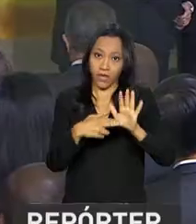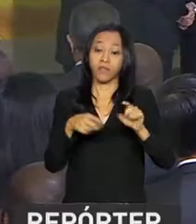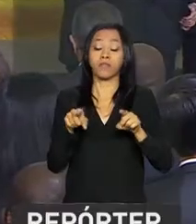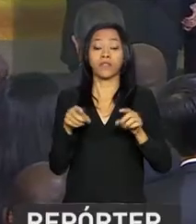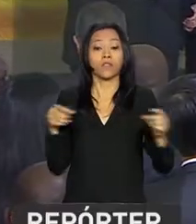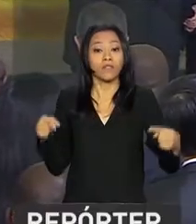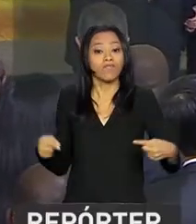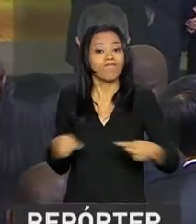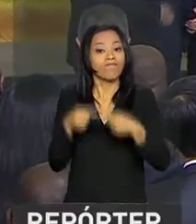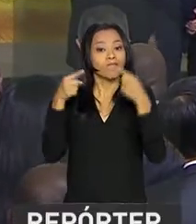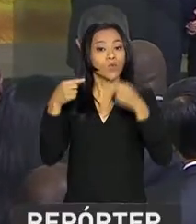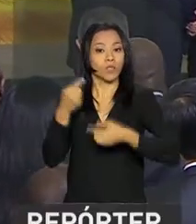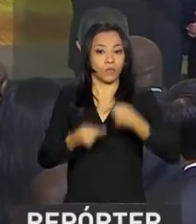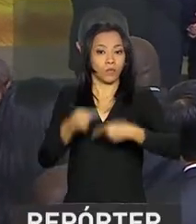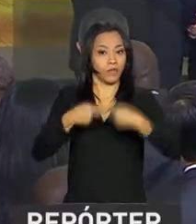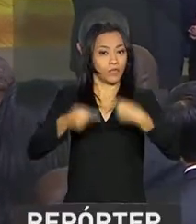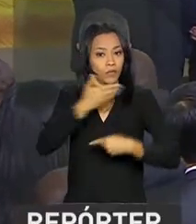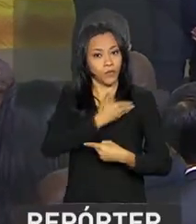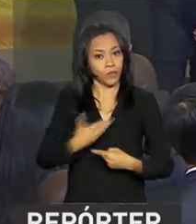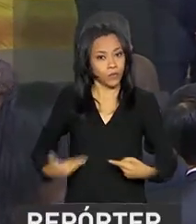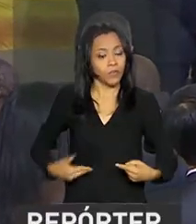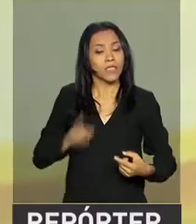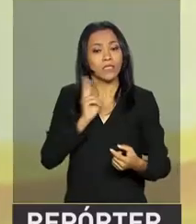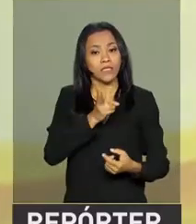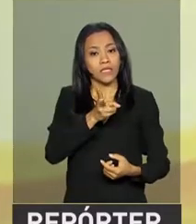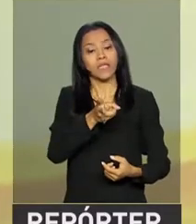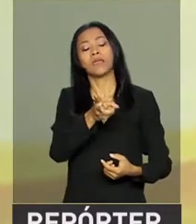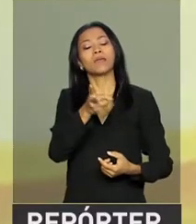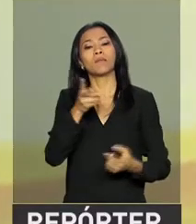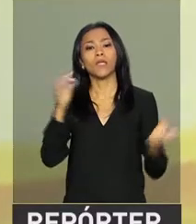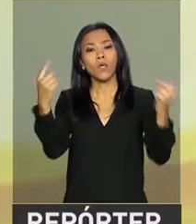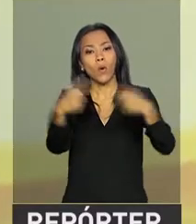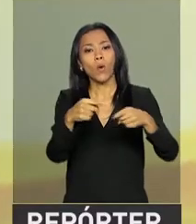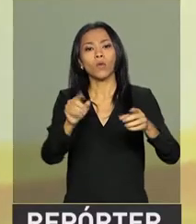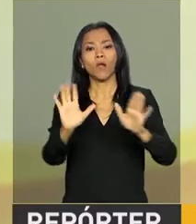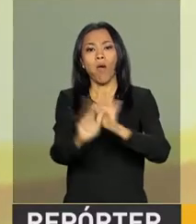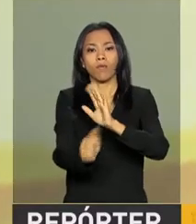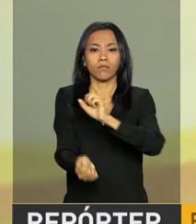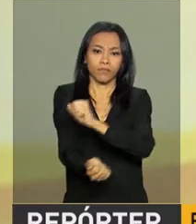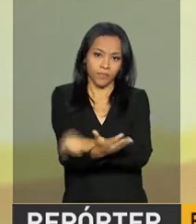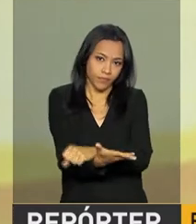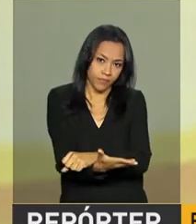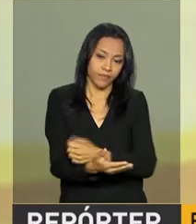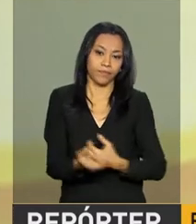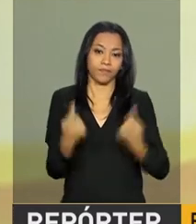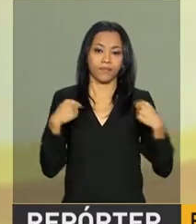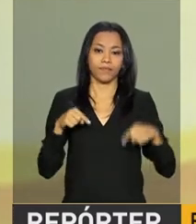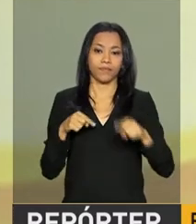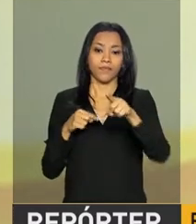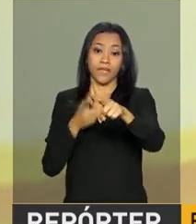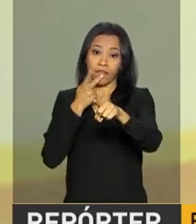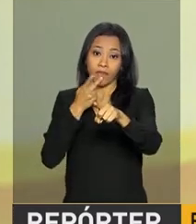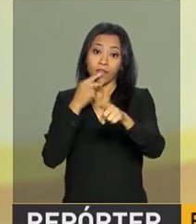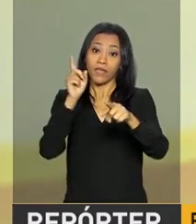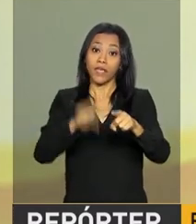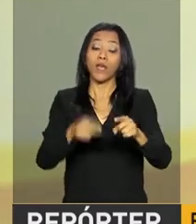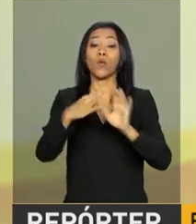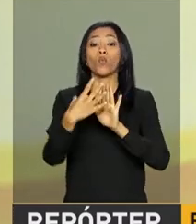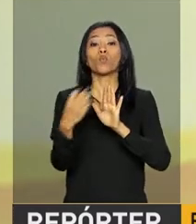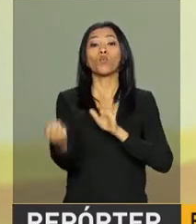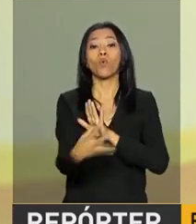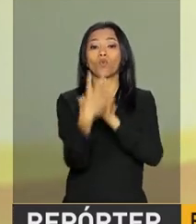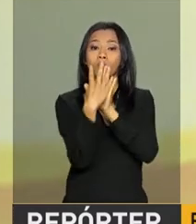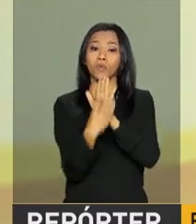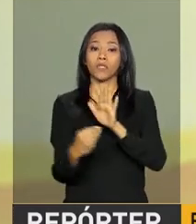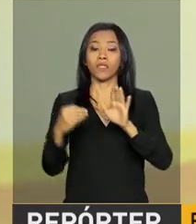governo, sempre atuando para combater a corrupção. Um instrumento novo de gestão e eu espero que isso abra cada vez mais o